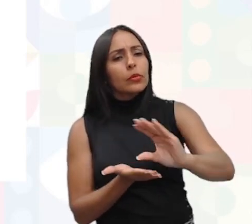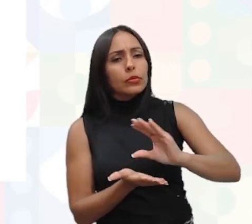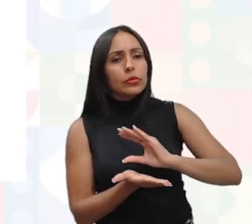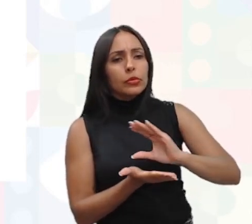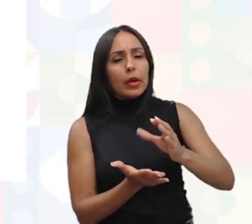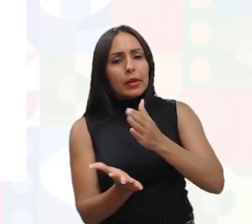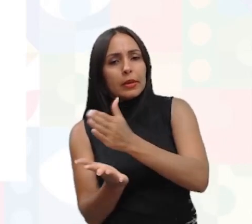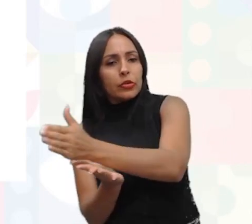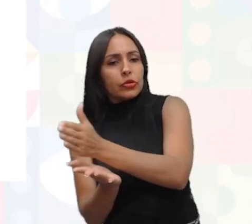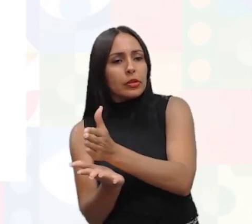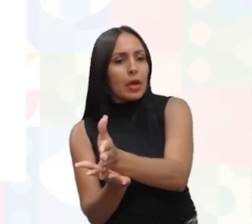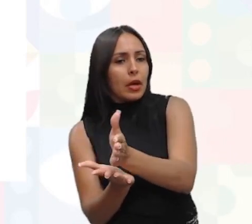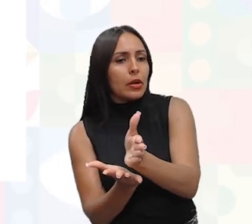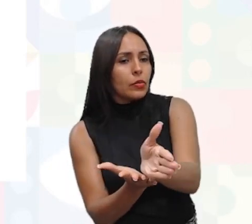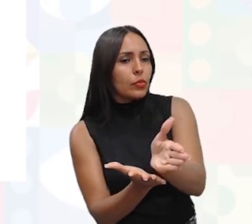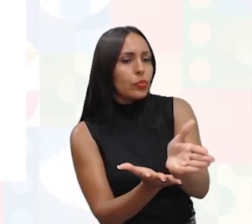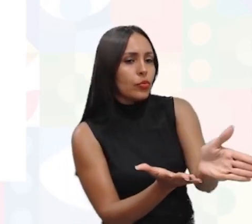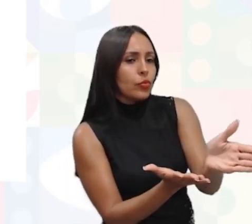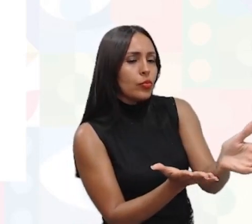destinados, né,